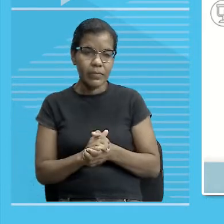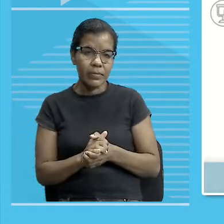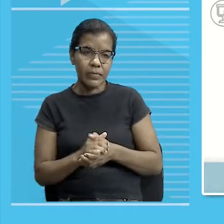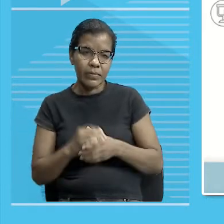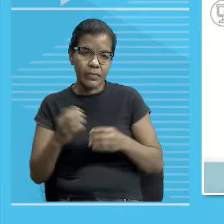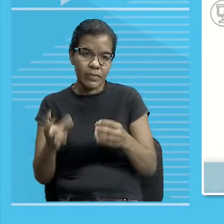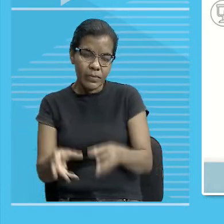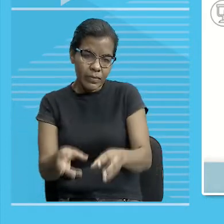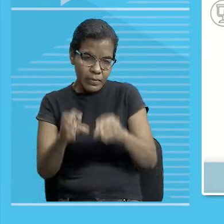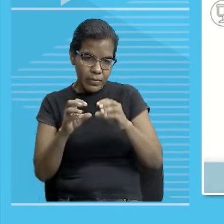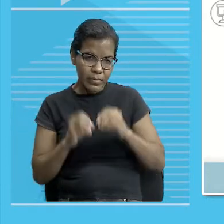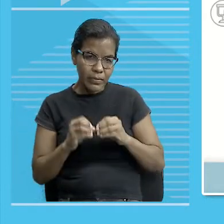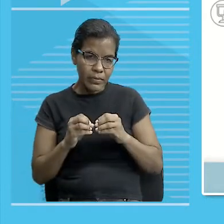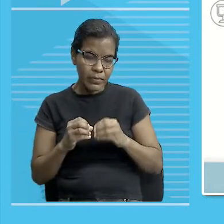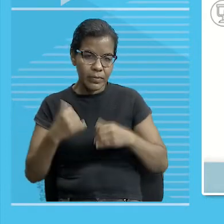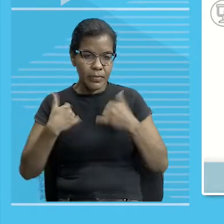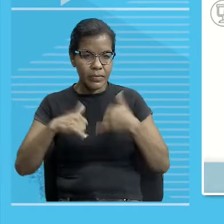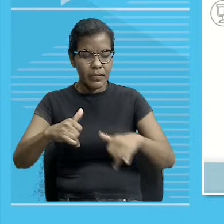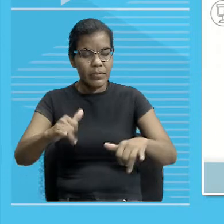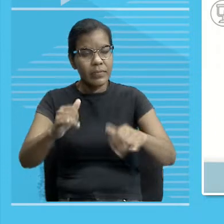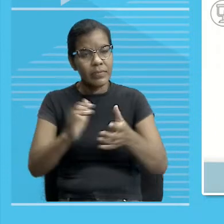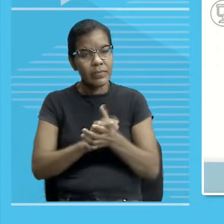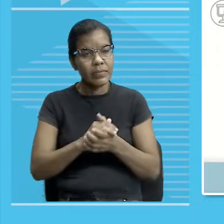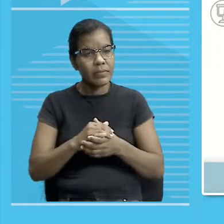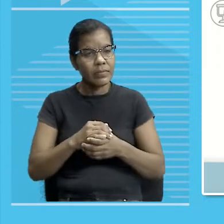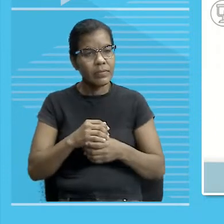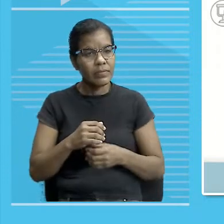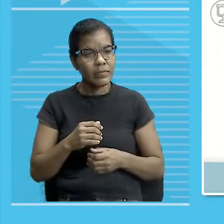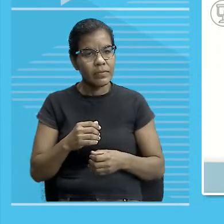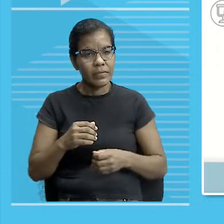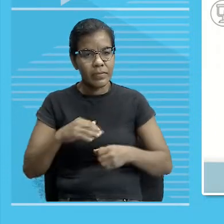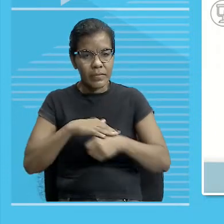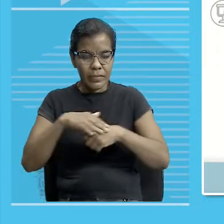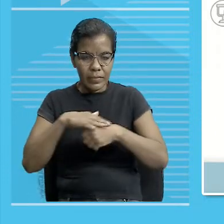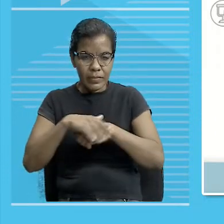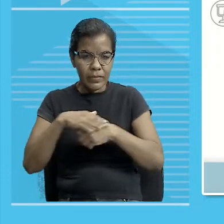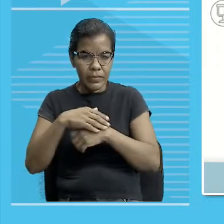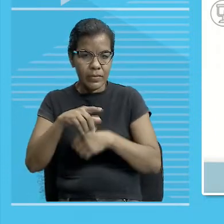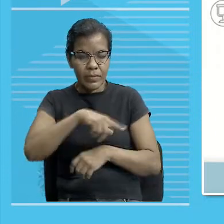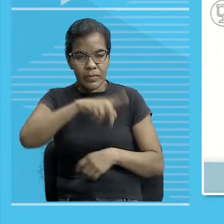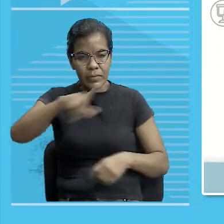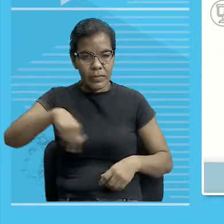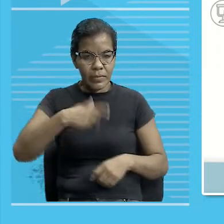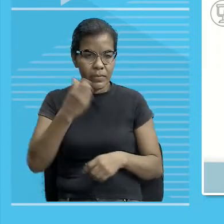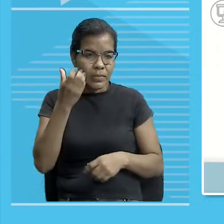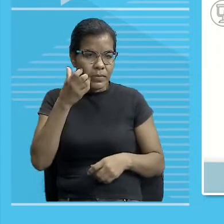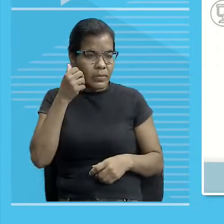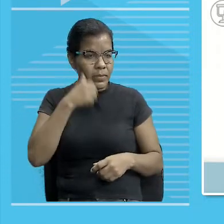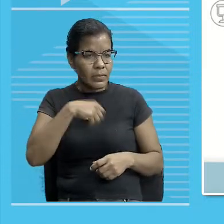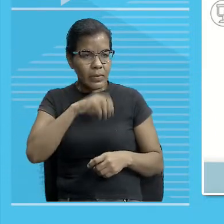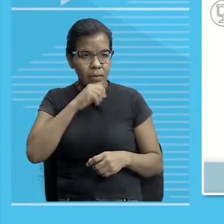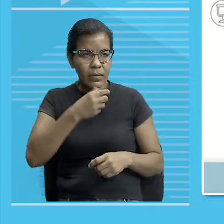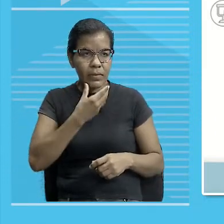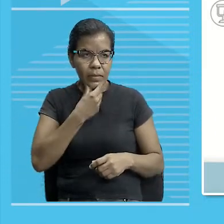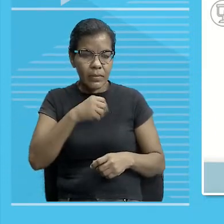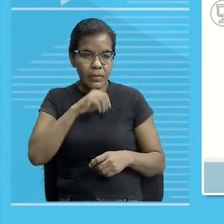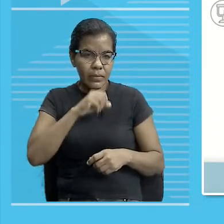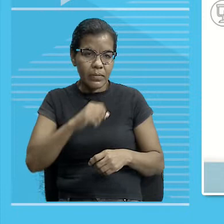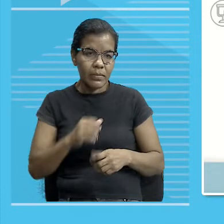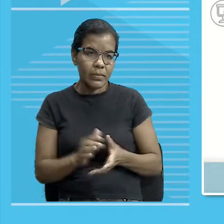vamos pegar informações, vamos conversar com os nossos pais, sabe, e pronto,